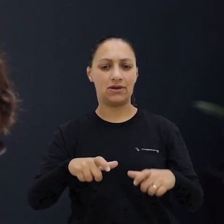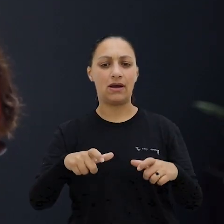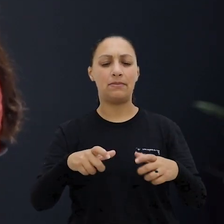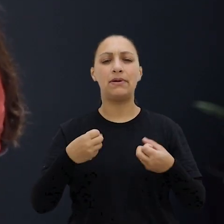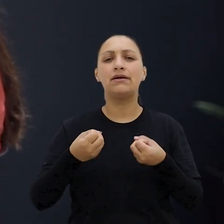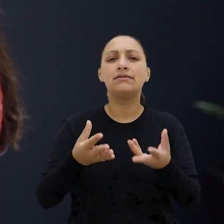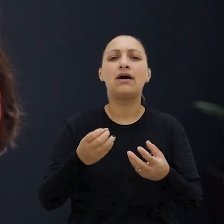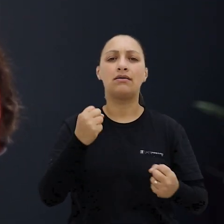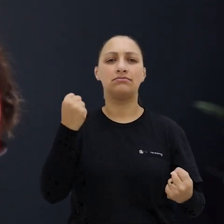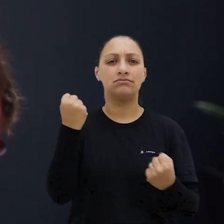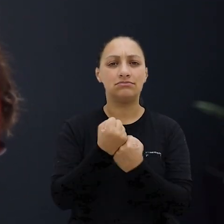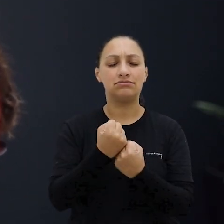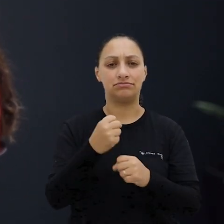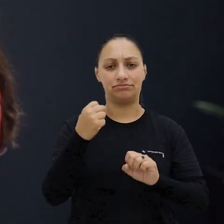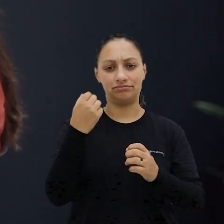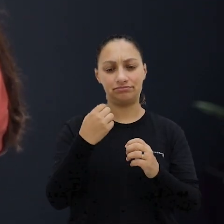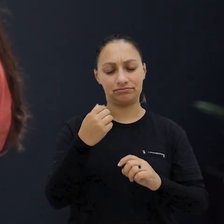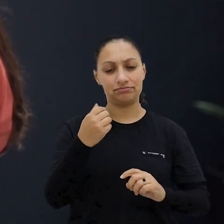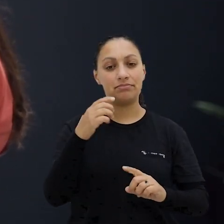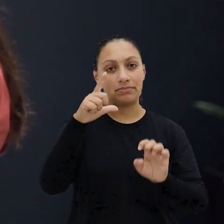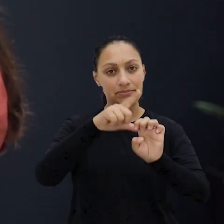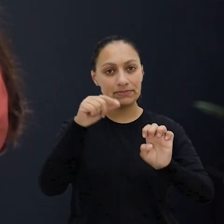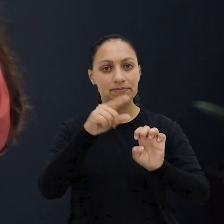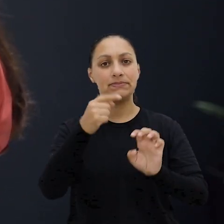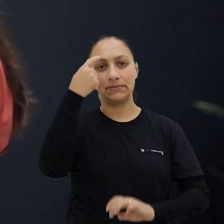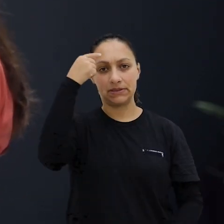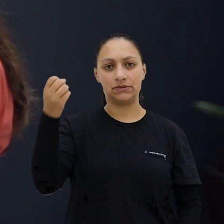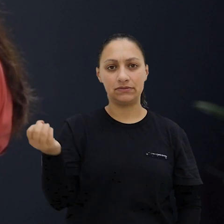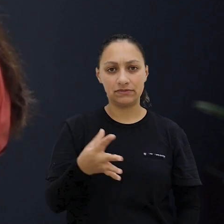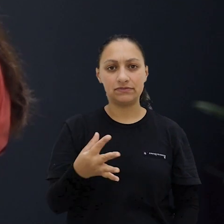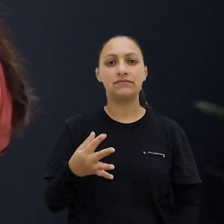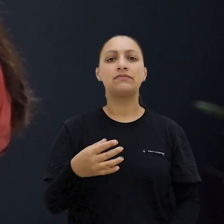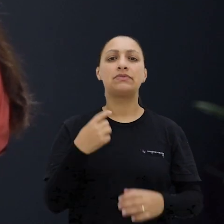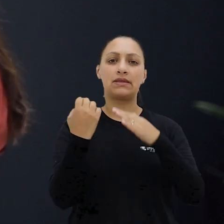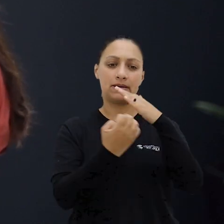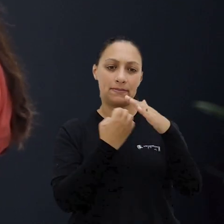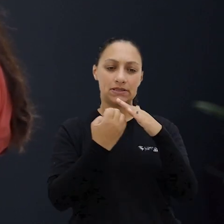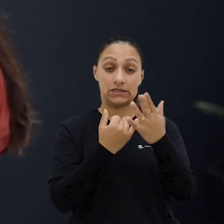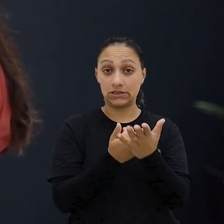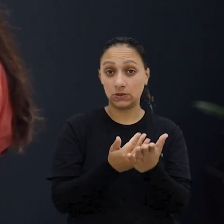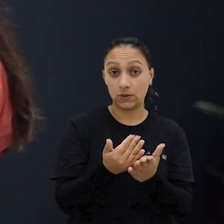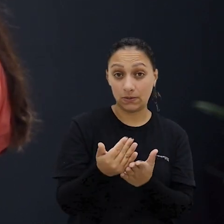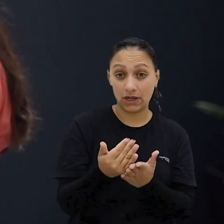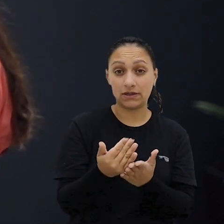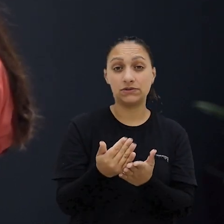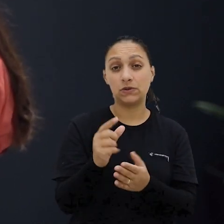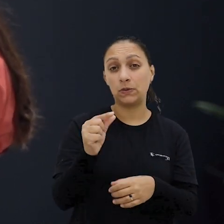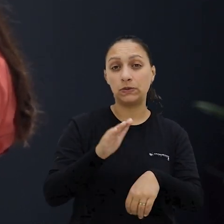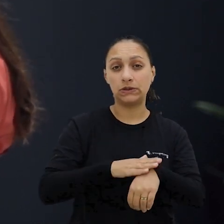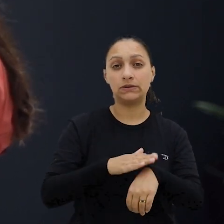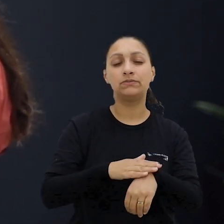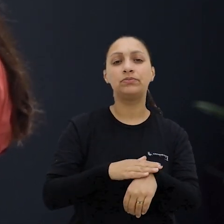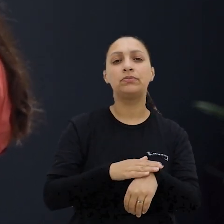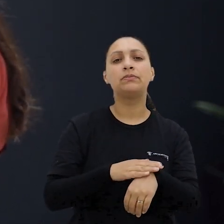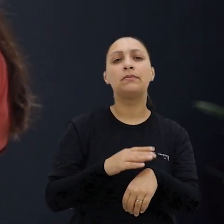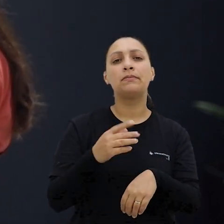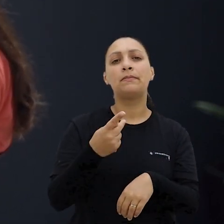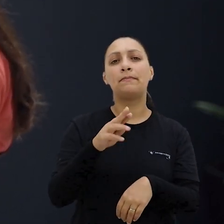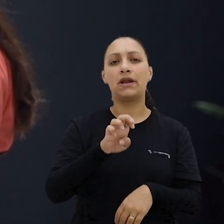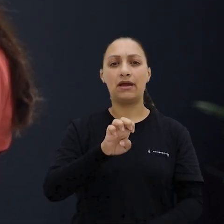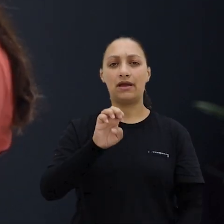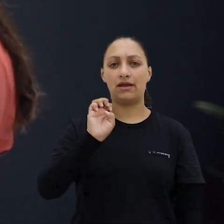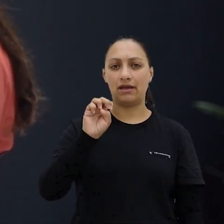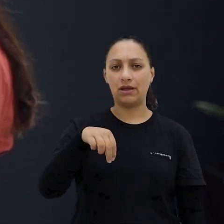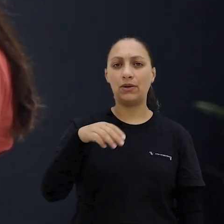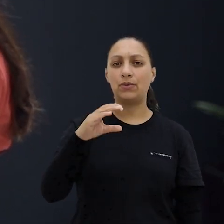dar o suporte ao empreendedorismo, suporte para a inovação. Então, a gente tem desde empresas bem iniciantes, que a gente chama de pré-incubados, ainda